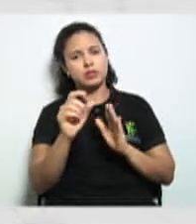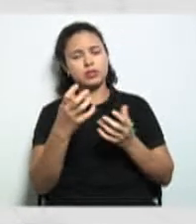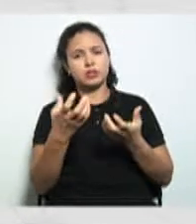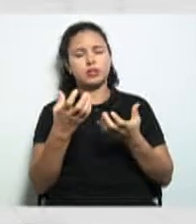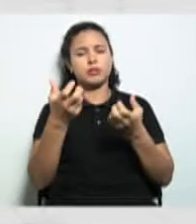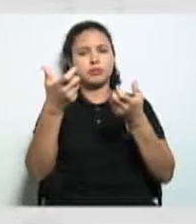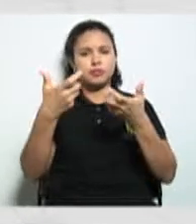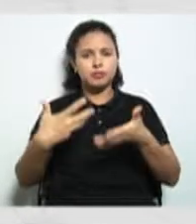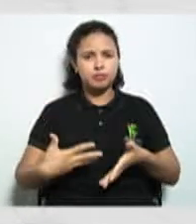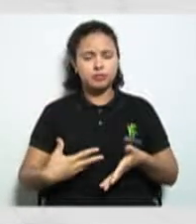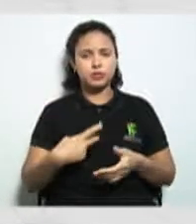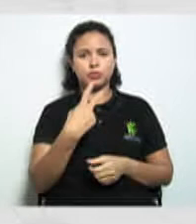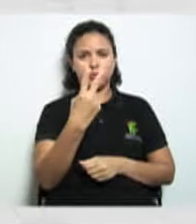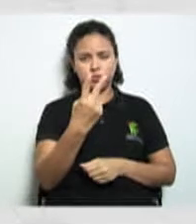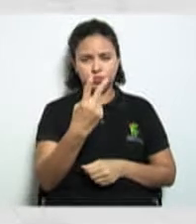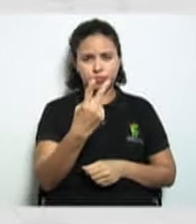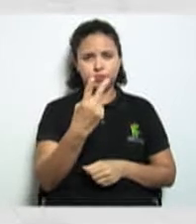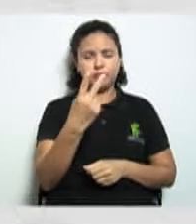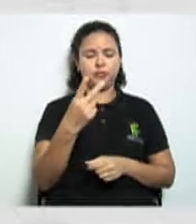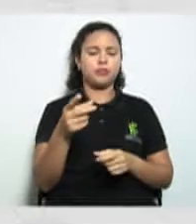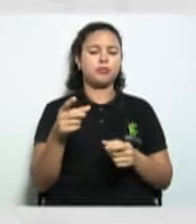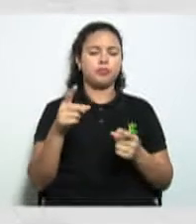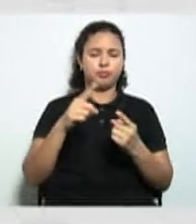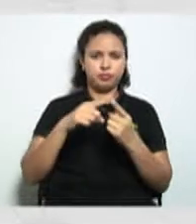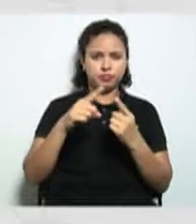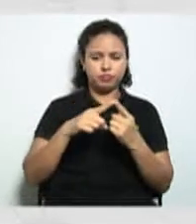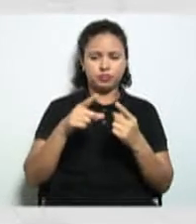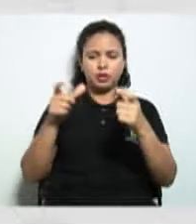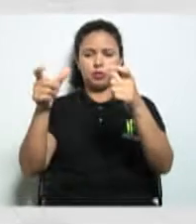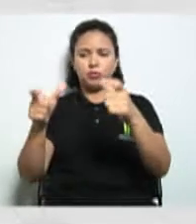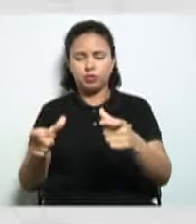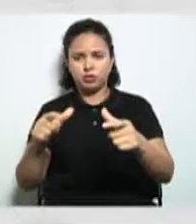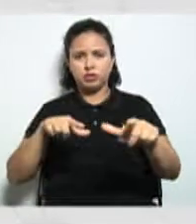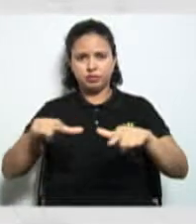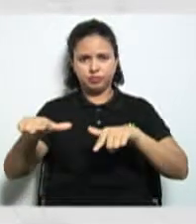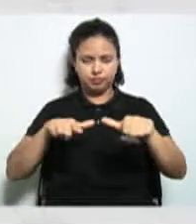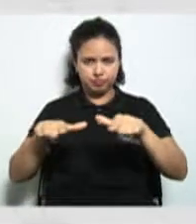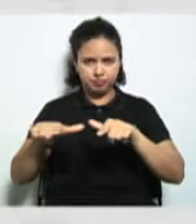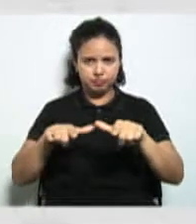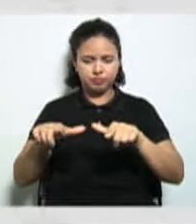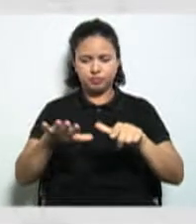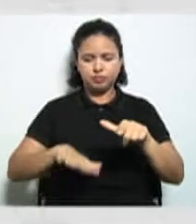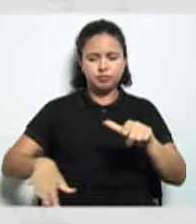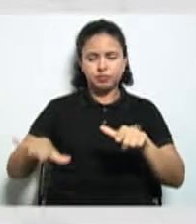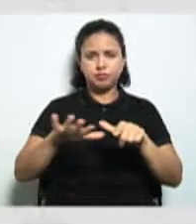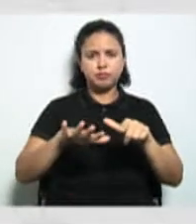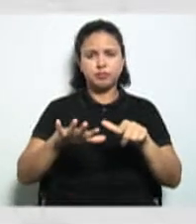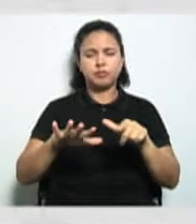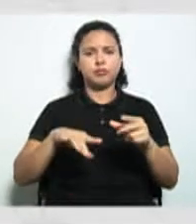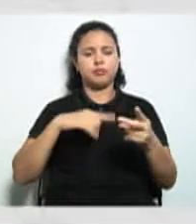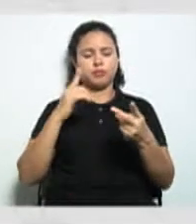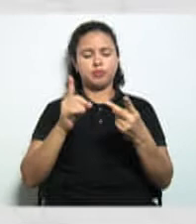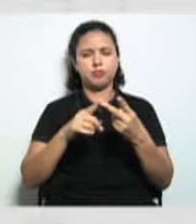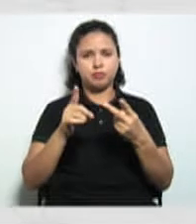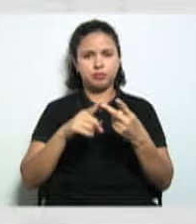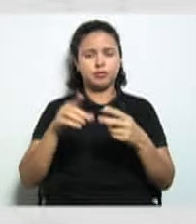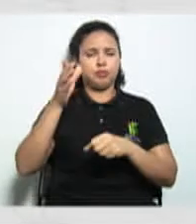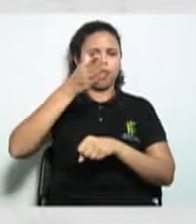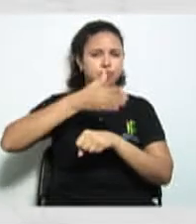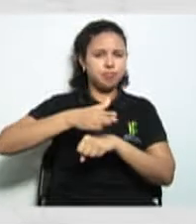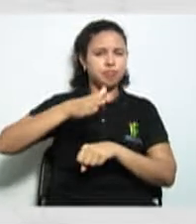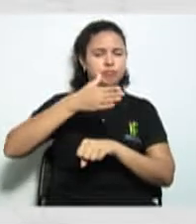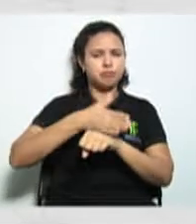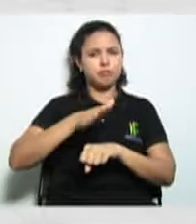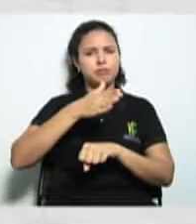duas situações: ambiente de trabalho, né? E a questão da preparação para o